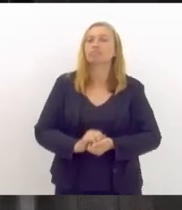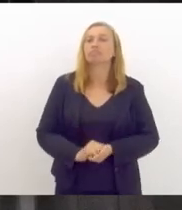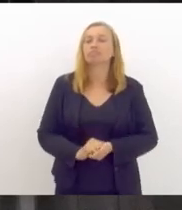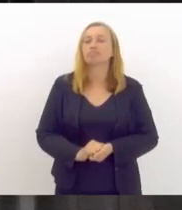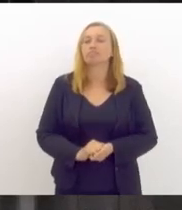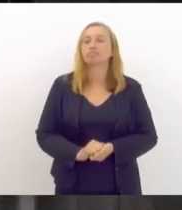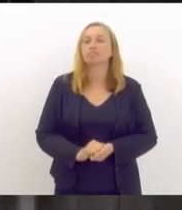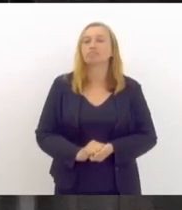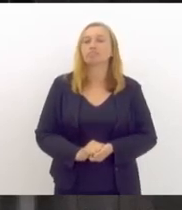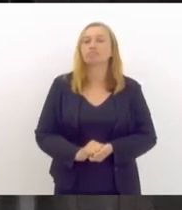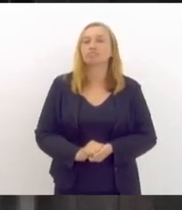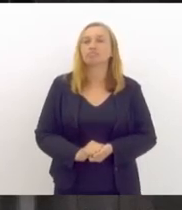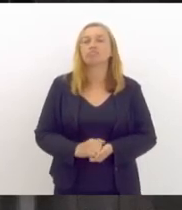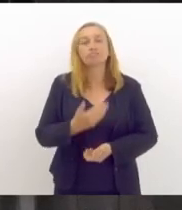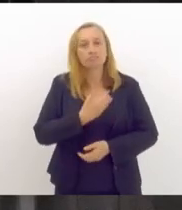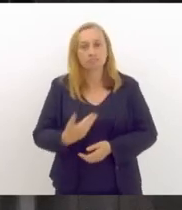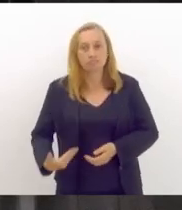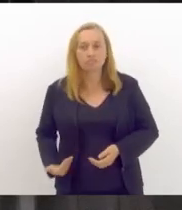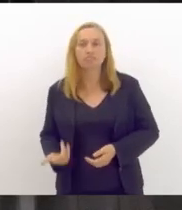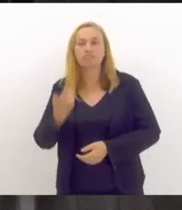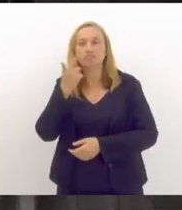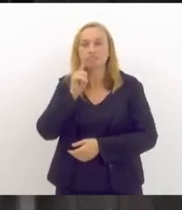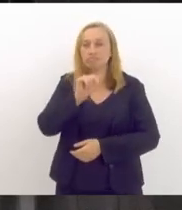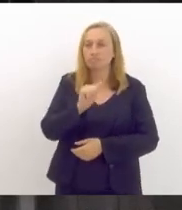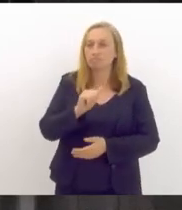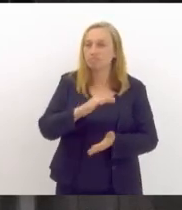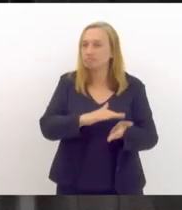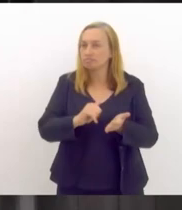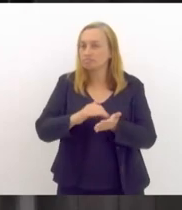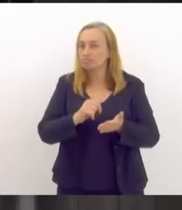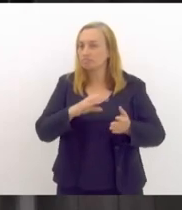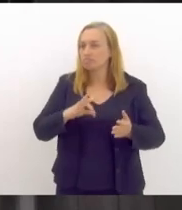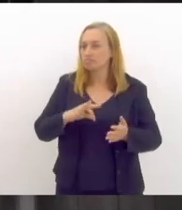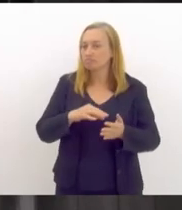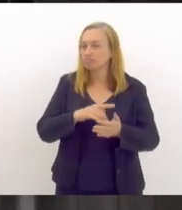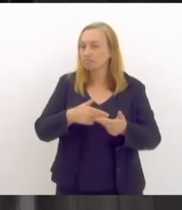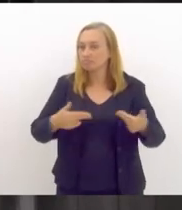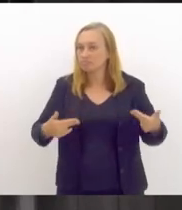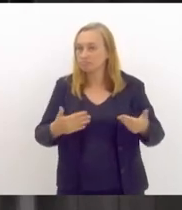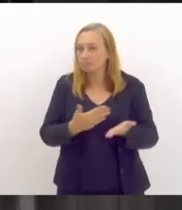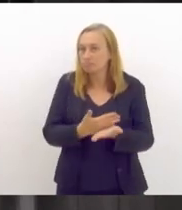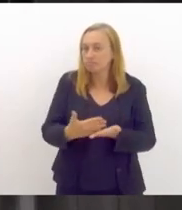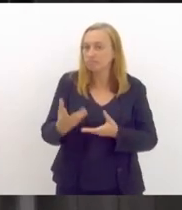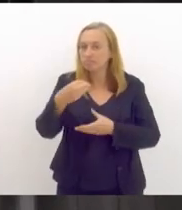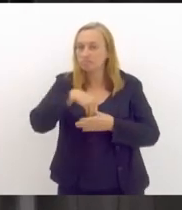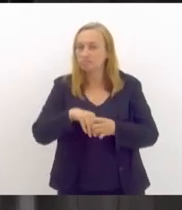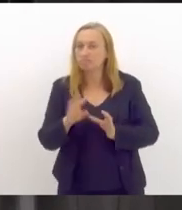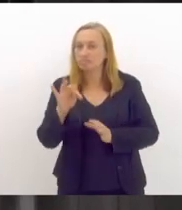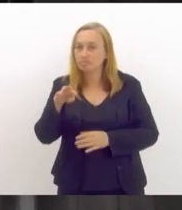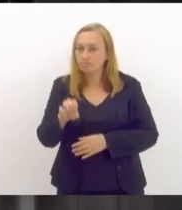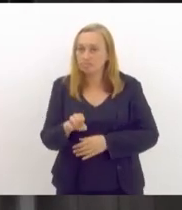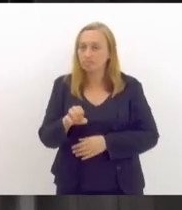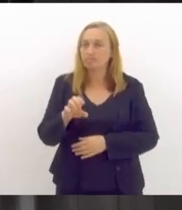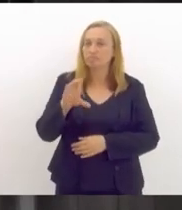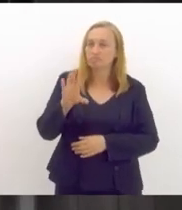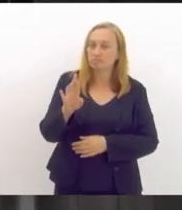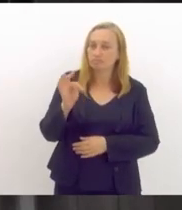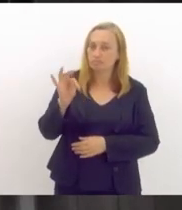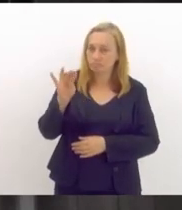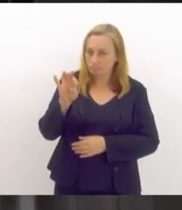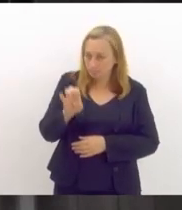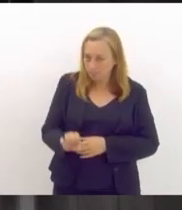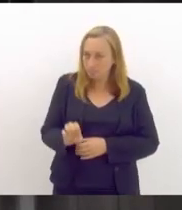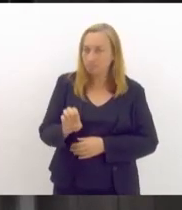porque através do governador nós conseguimos tirar muitas coisas que iniciaram ali dentro do nosso gabinete como a Gretchen essa